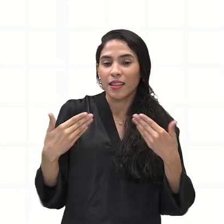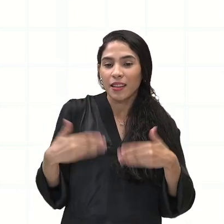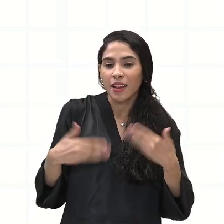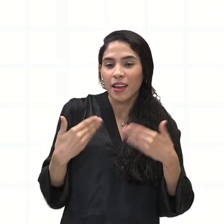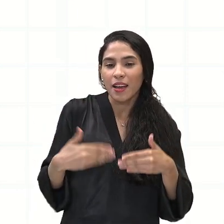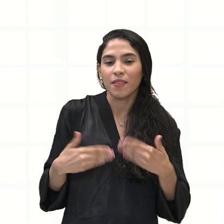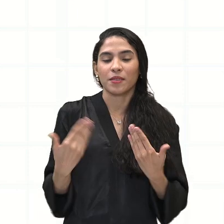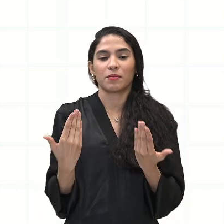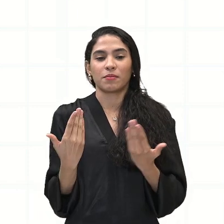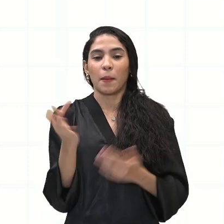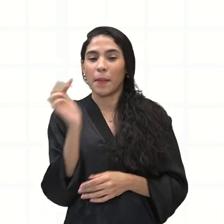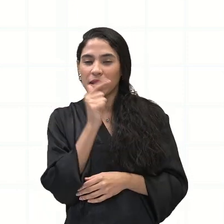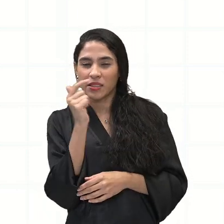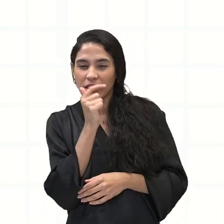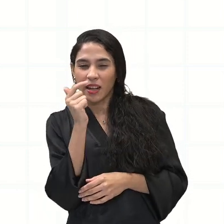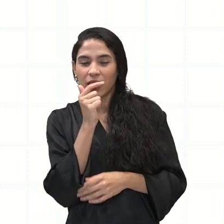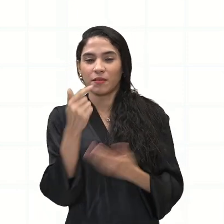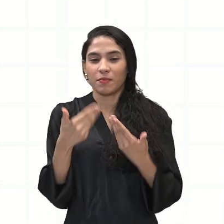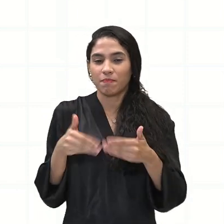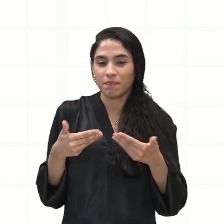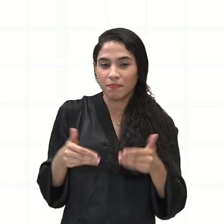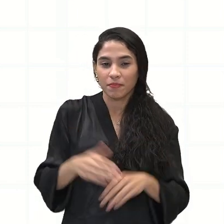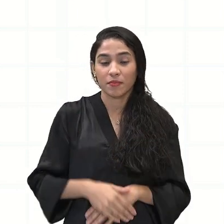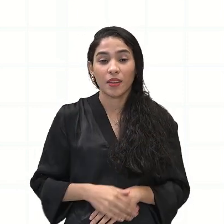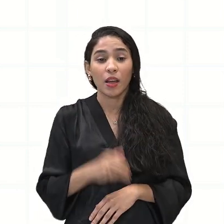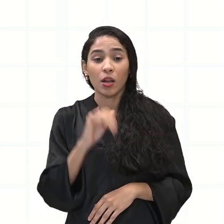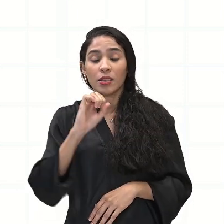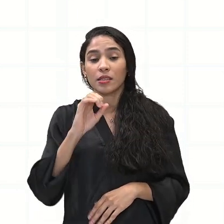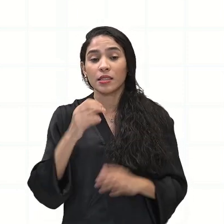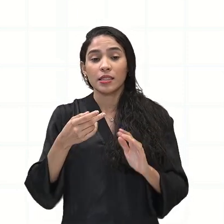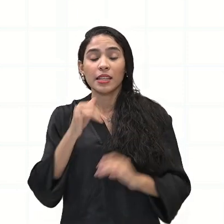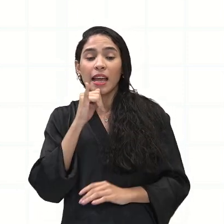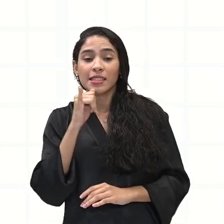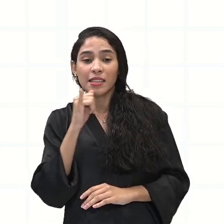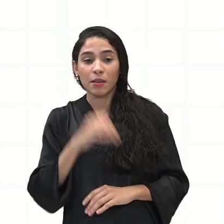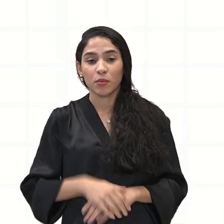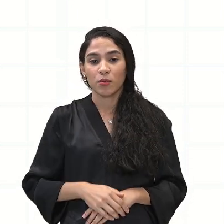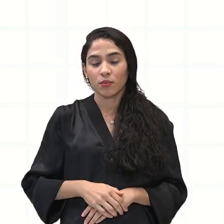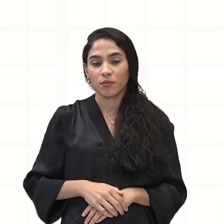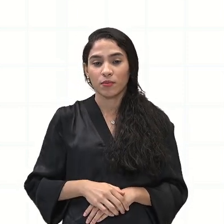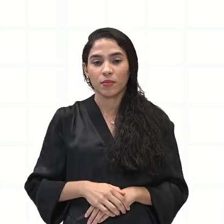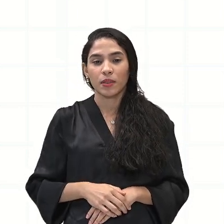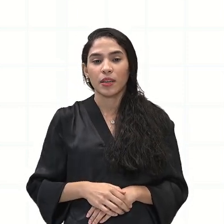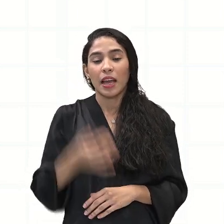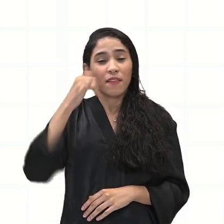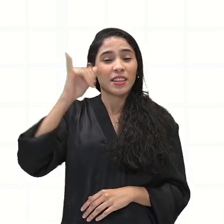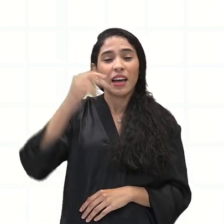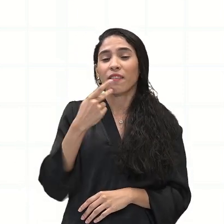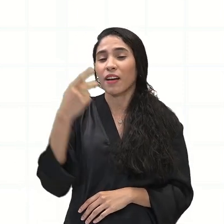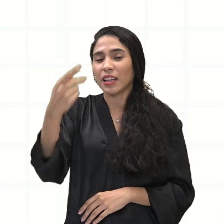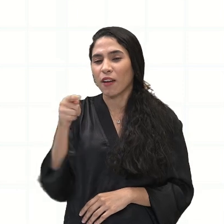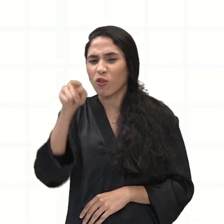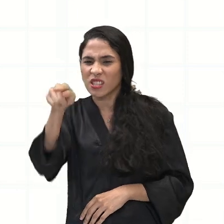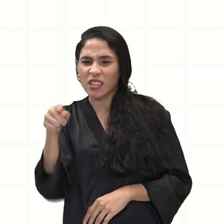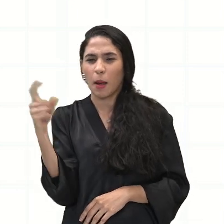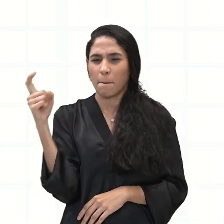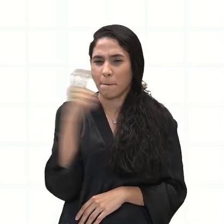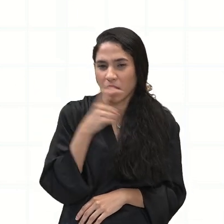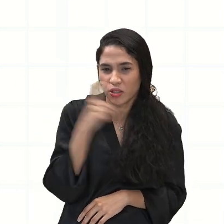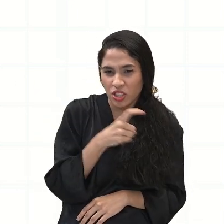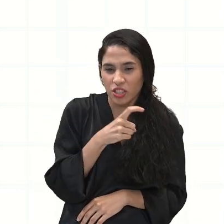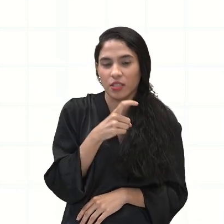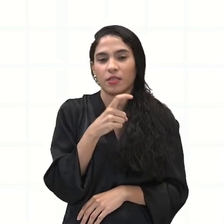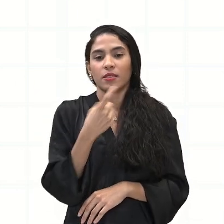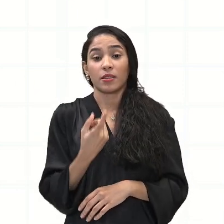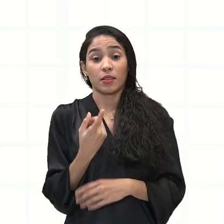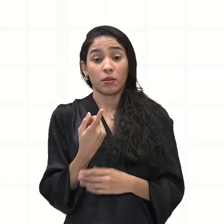faltar com a verdade, ou seja, para não dizer que mentiu, que foi mentiroso, foi mentirosa, então nós temos